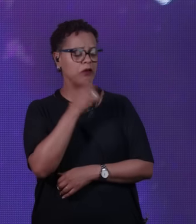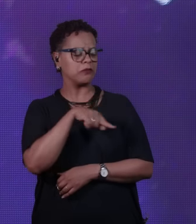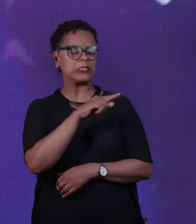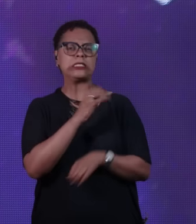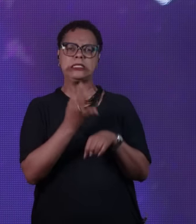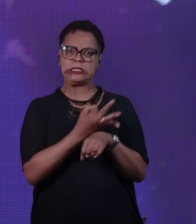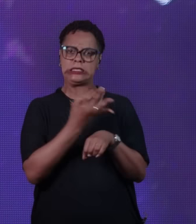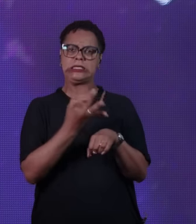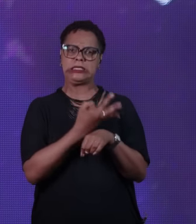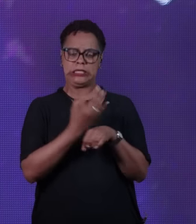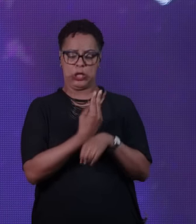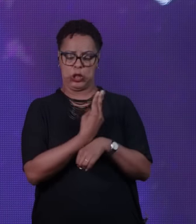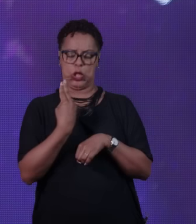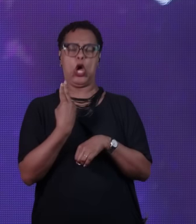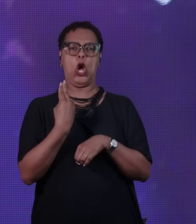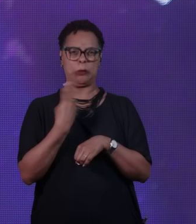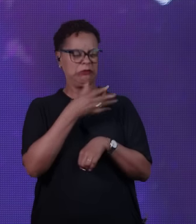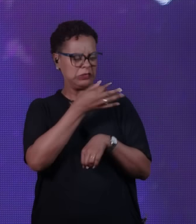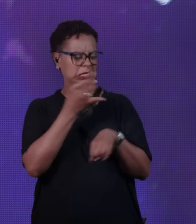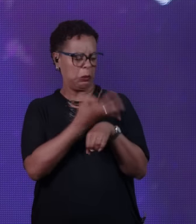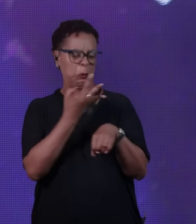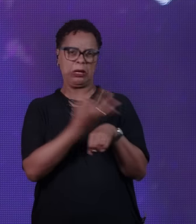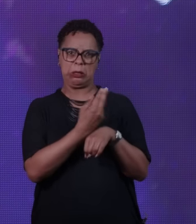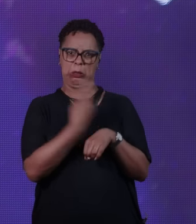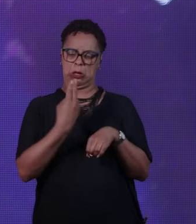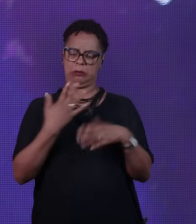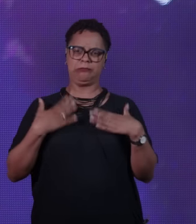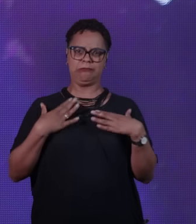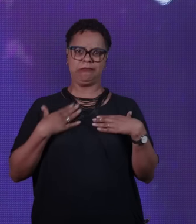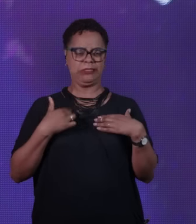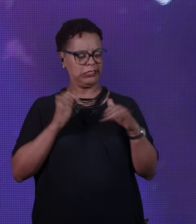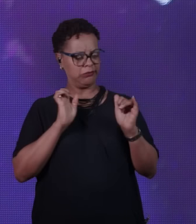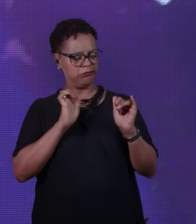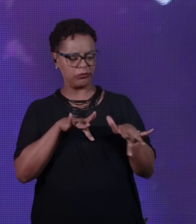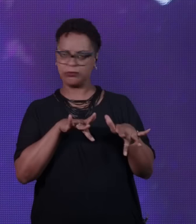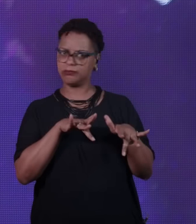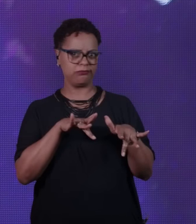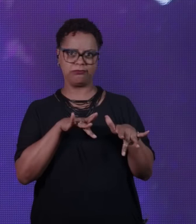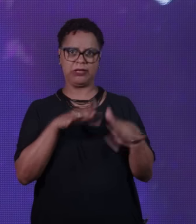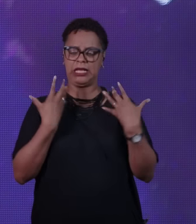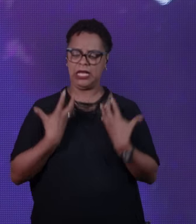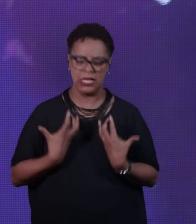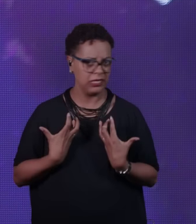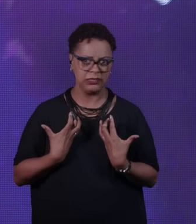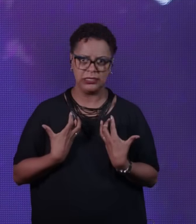suportaste provas por causa do meu nome e não te deixaste esmorecer.